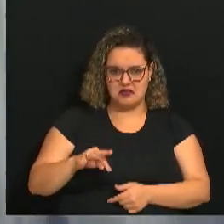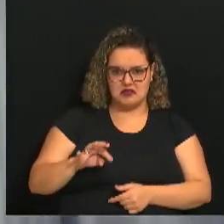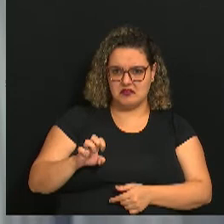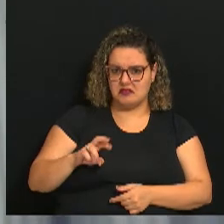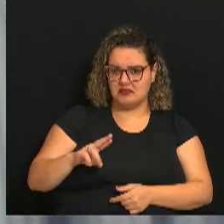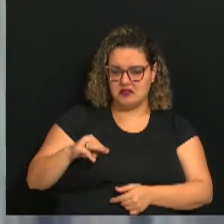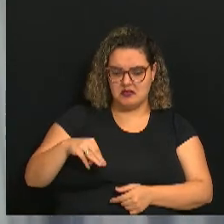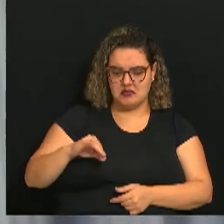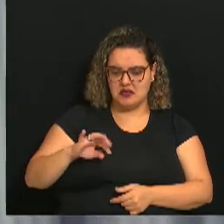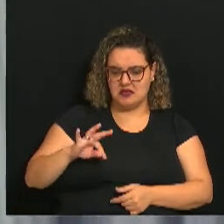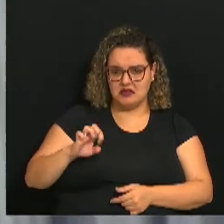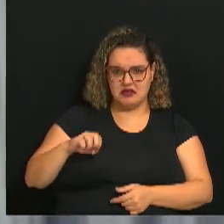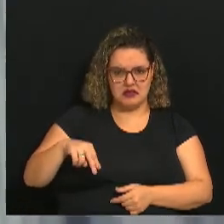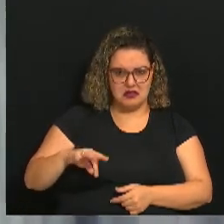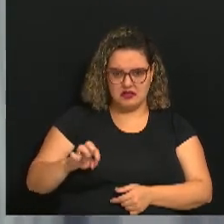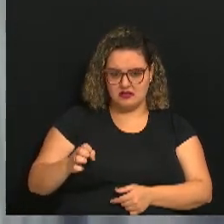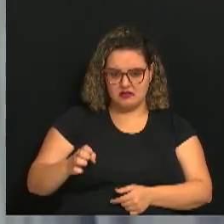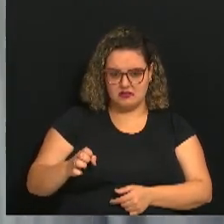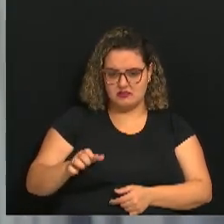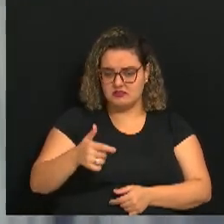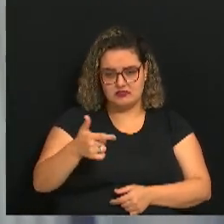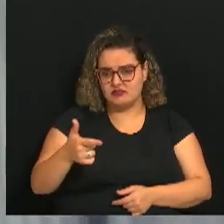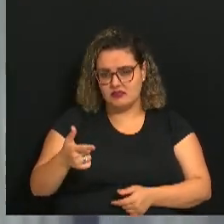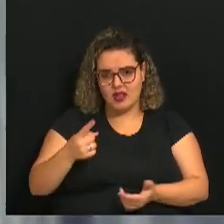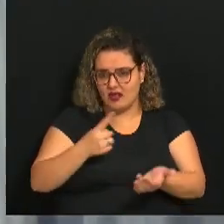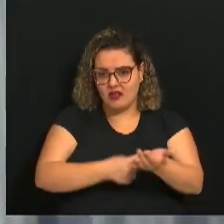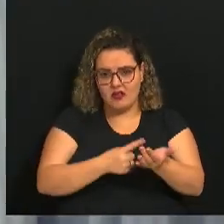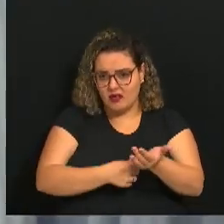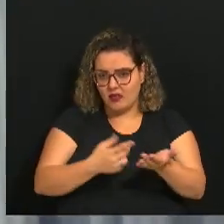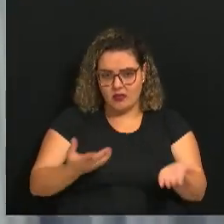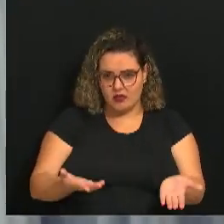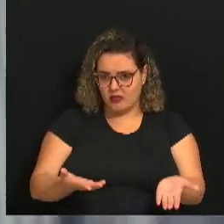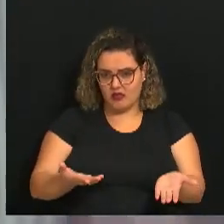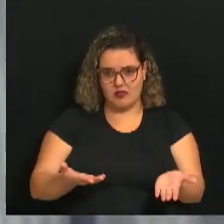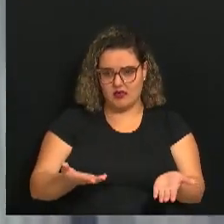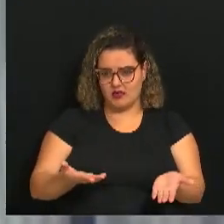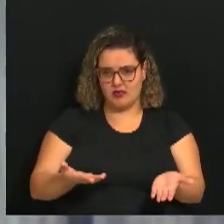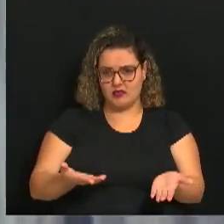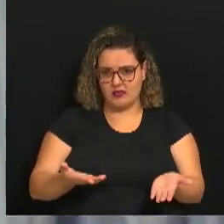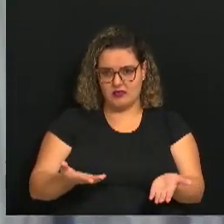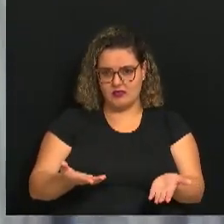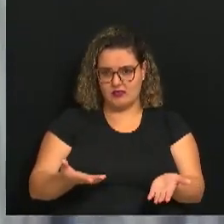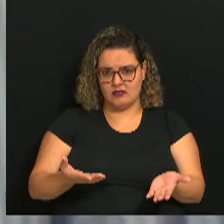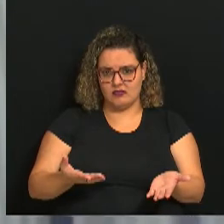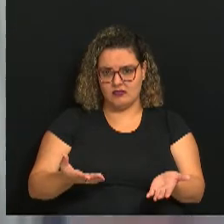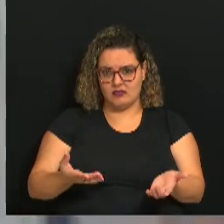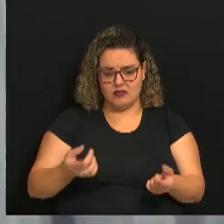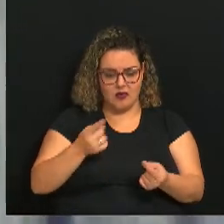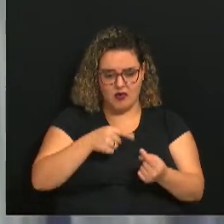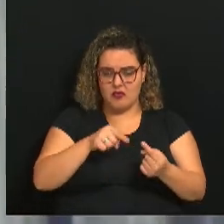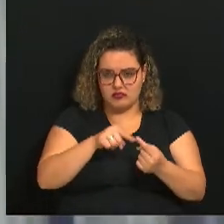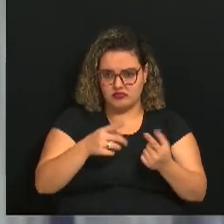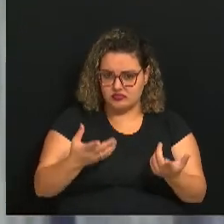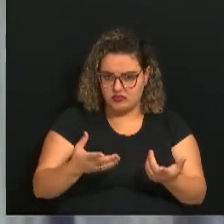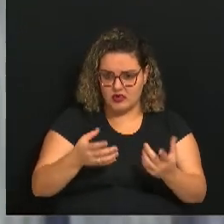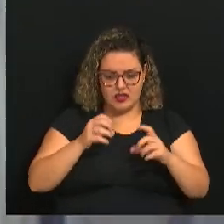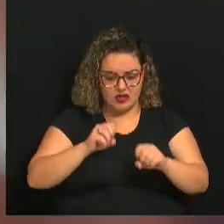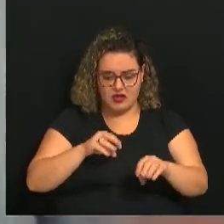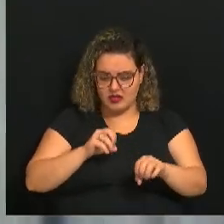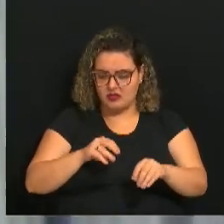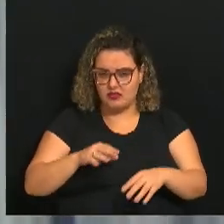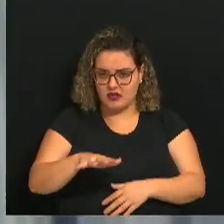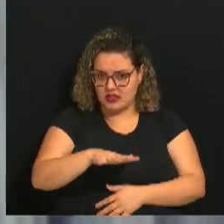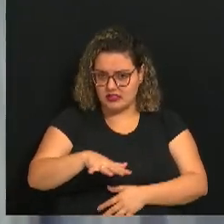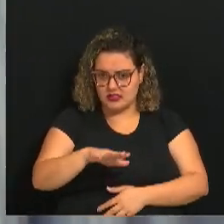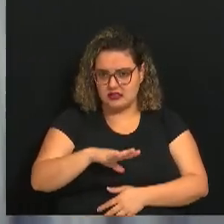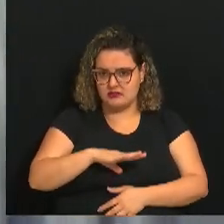que não tem compromisso com a finalidade em si, que é a educação do município, que é